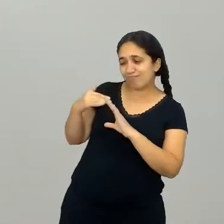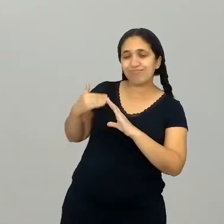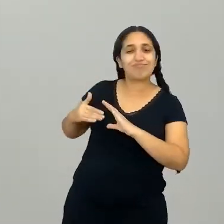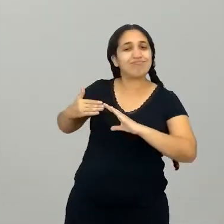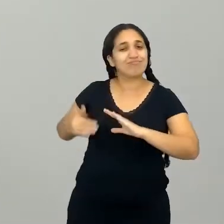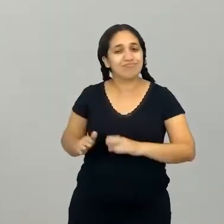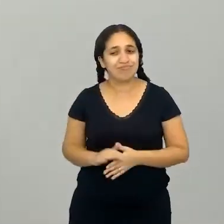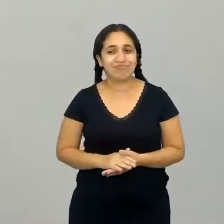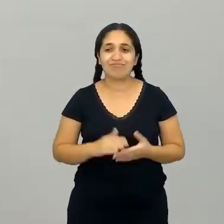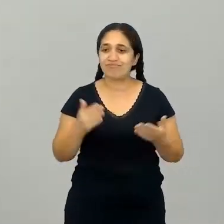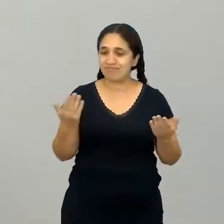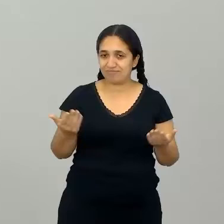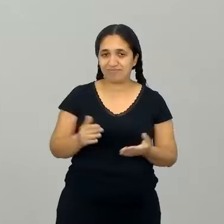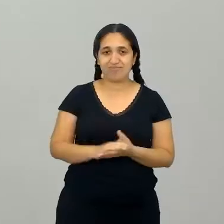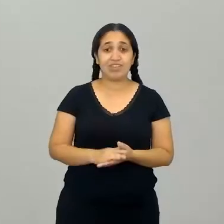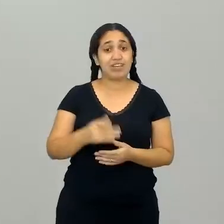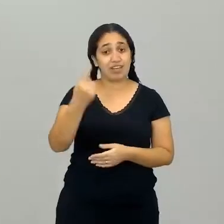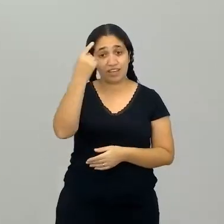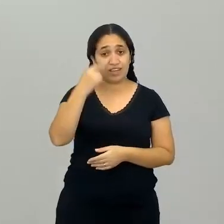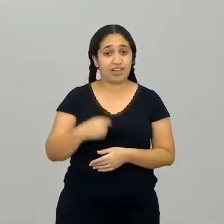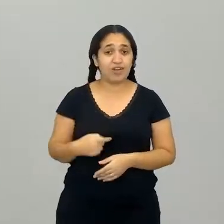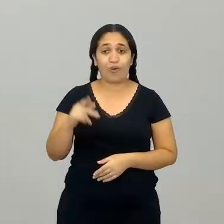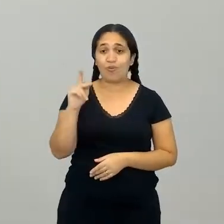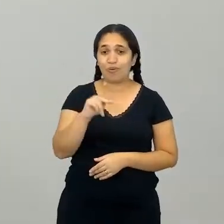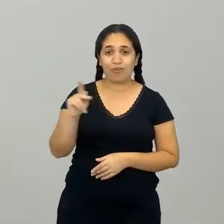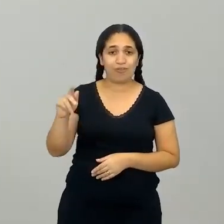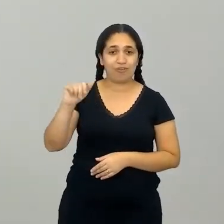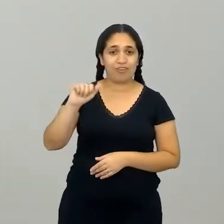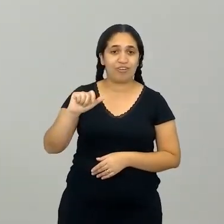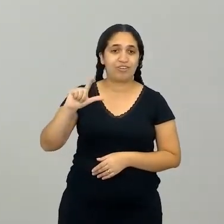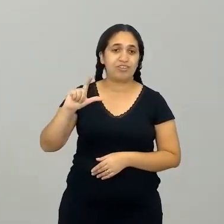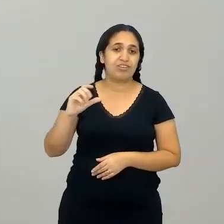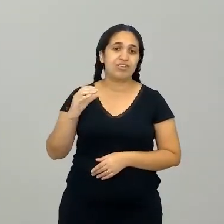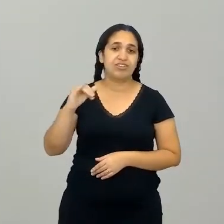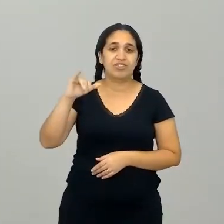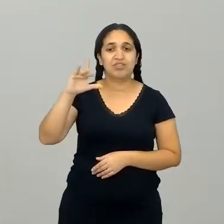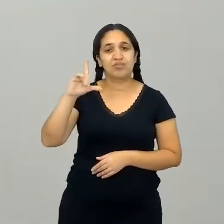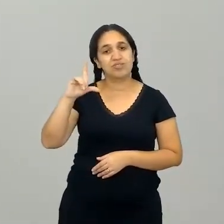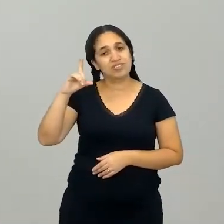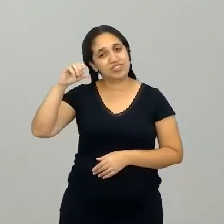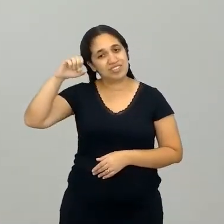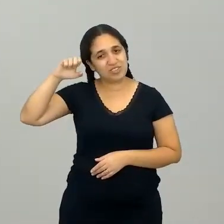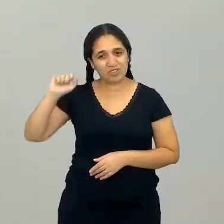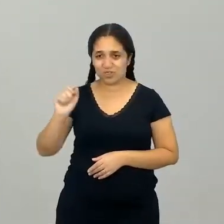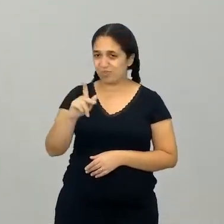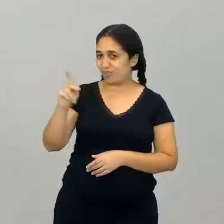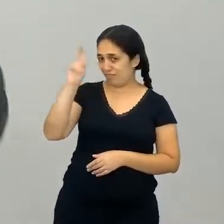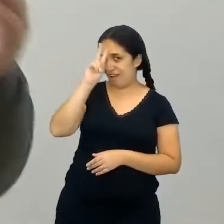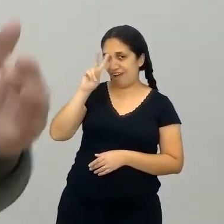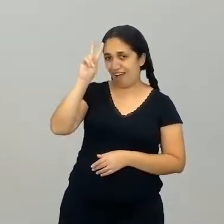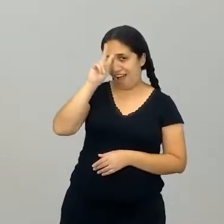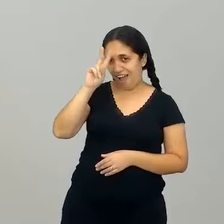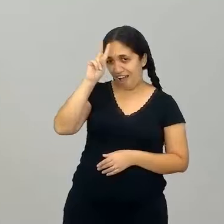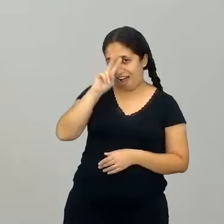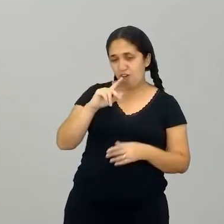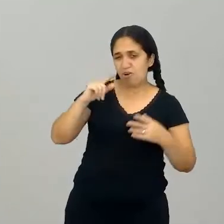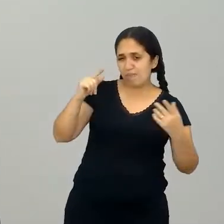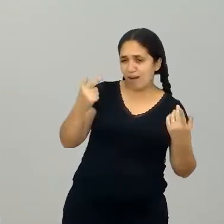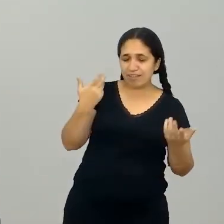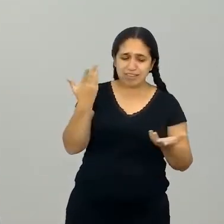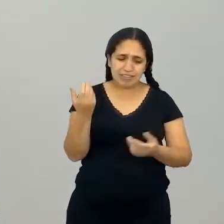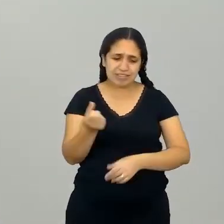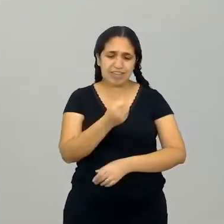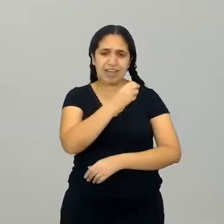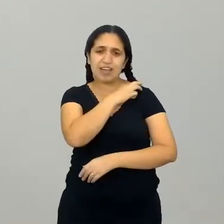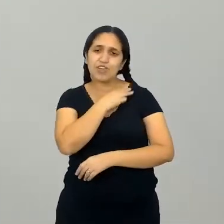Portanto, além de dizer que eu sou o professor Alcides Guerreiro, cuja especialidade é História, mas nessa pegada do novo